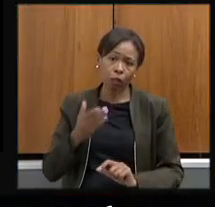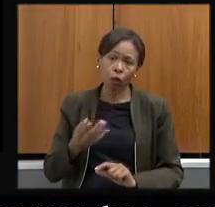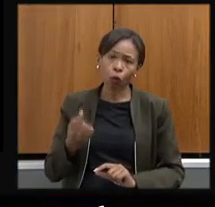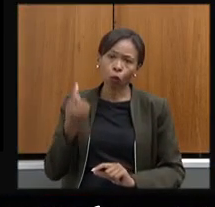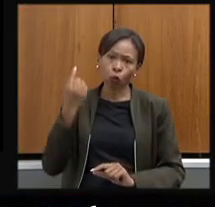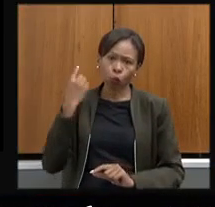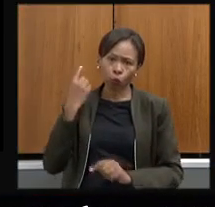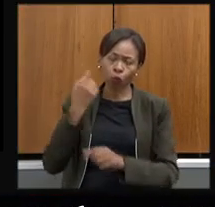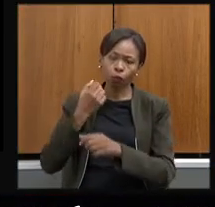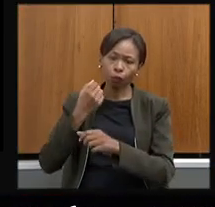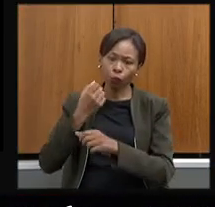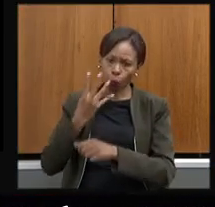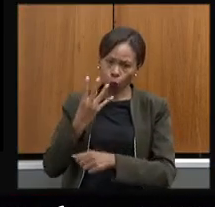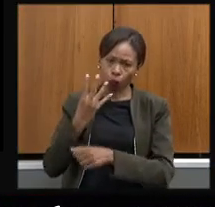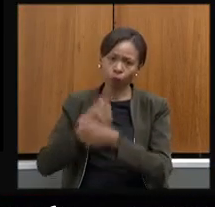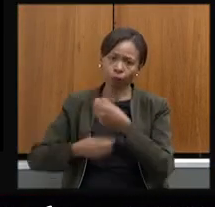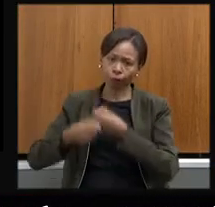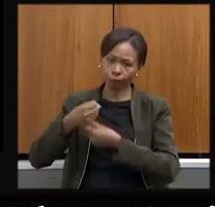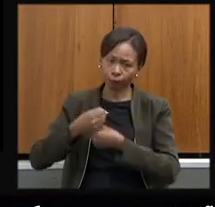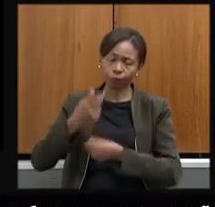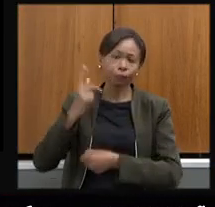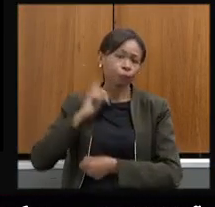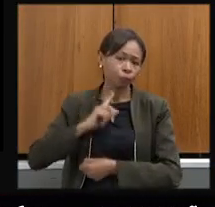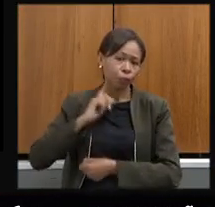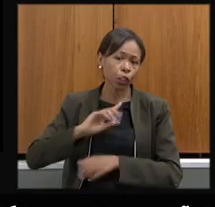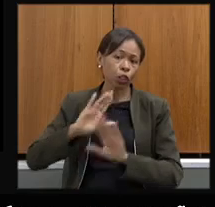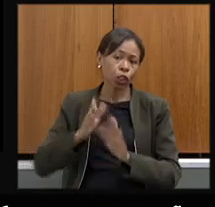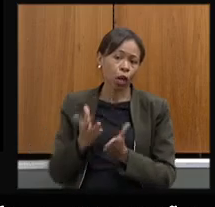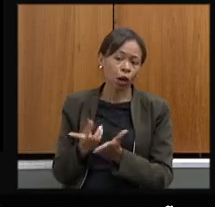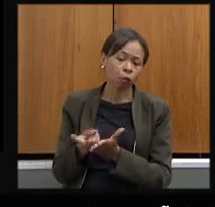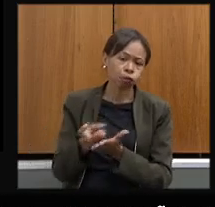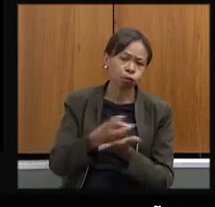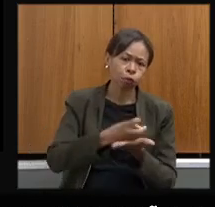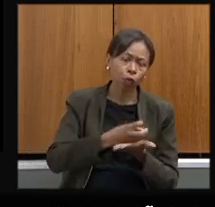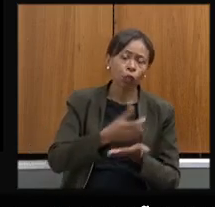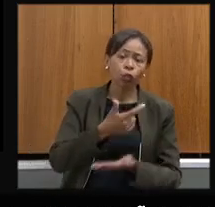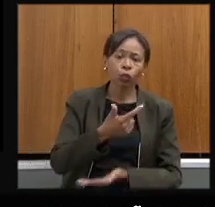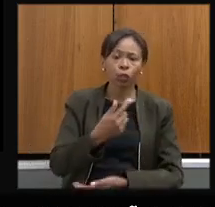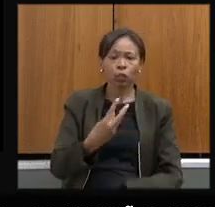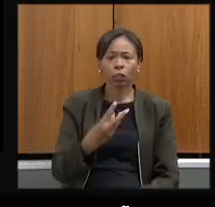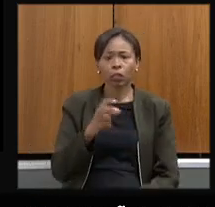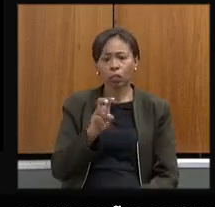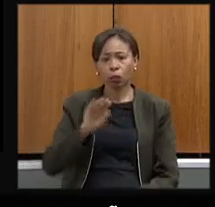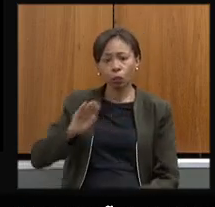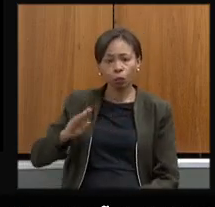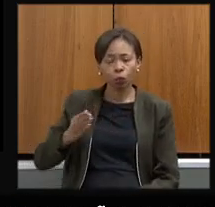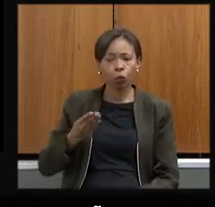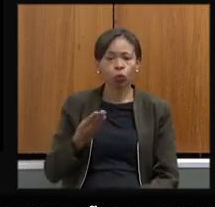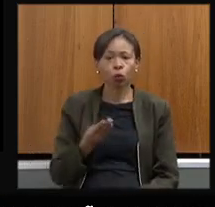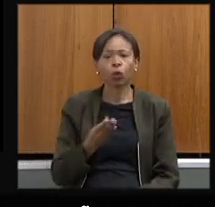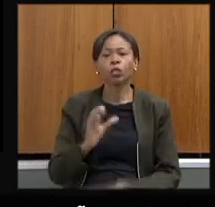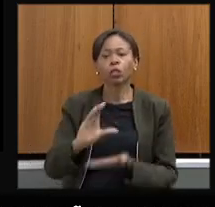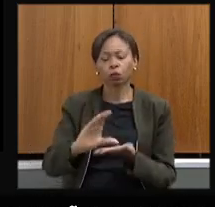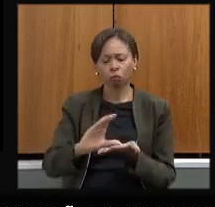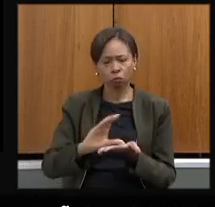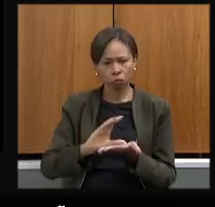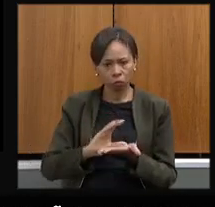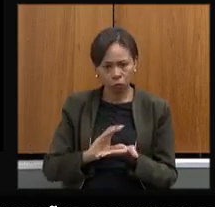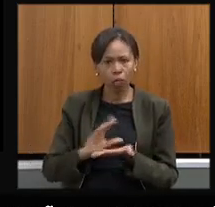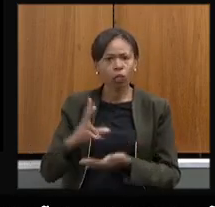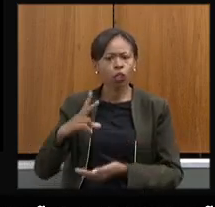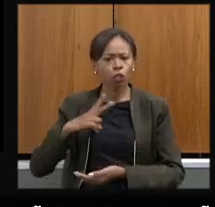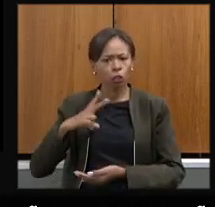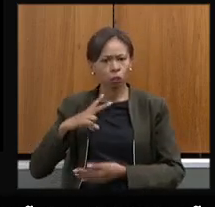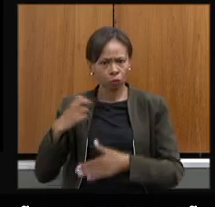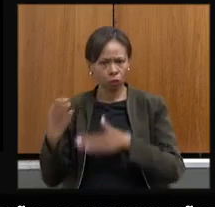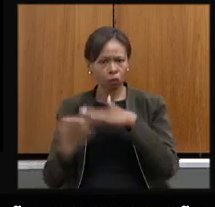Minas Gerais já garantiu a atração de 235 bilhões de reais de investimentos privados de